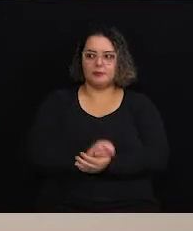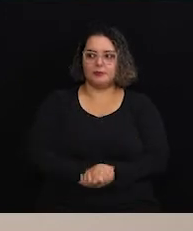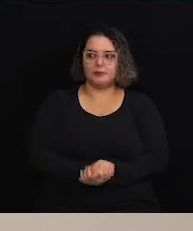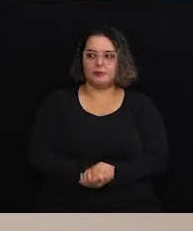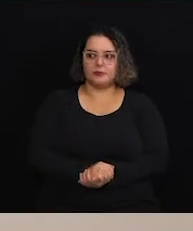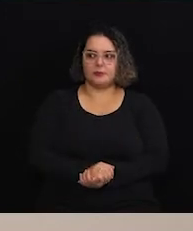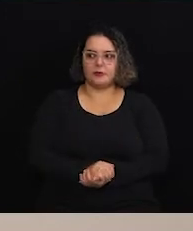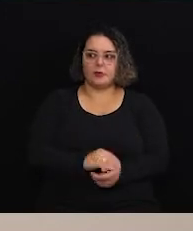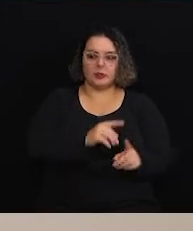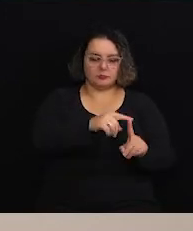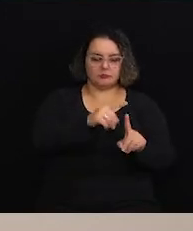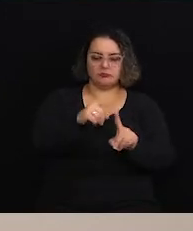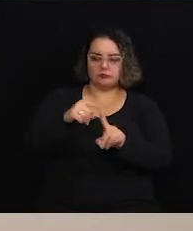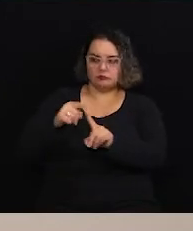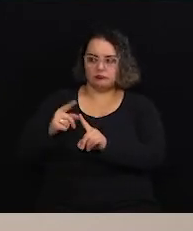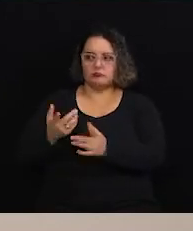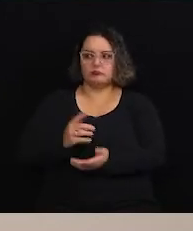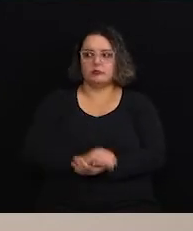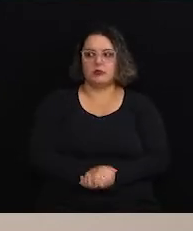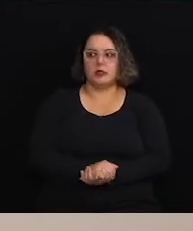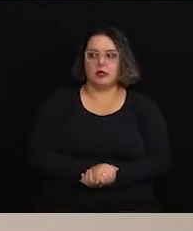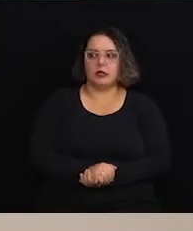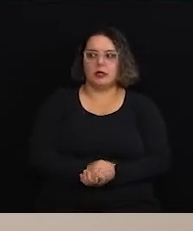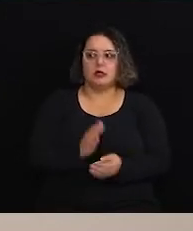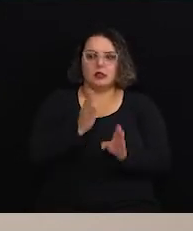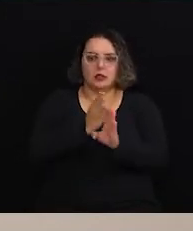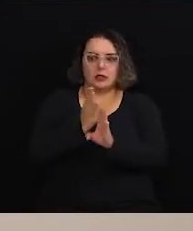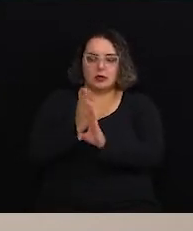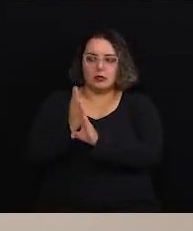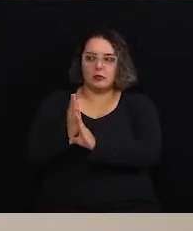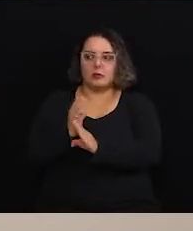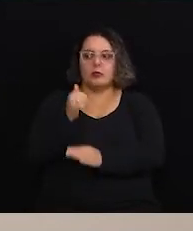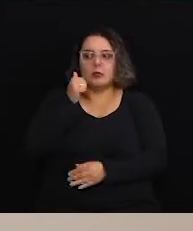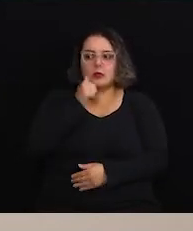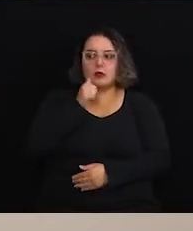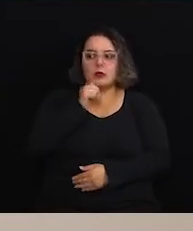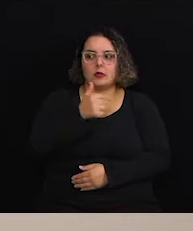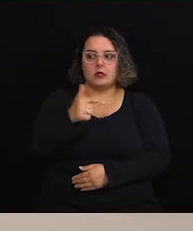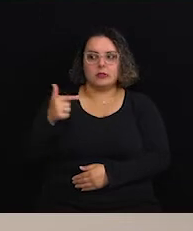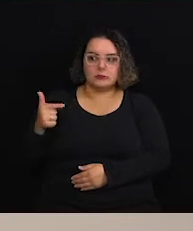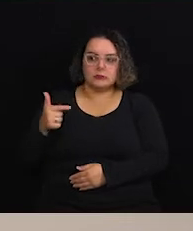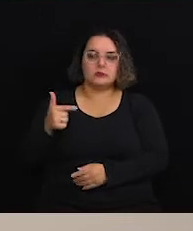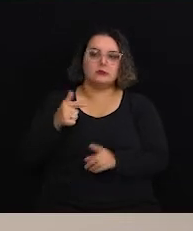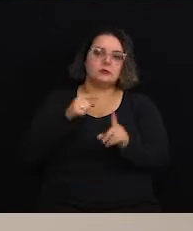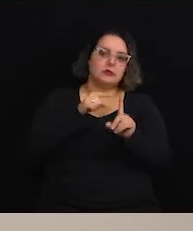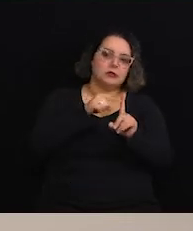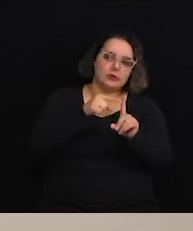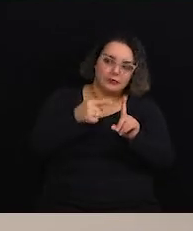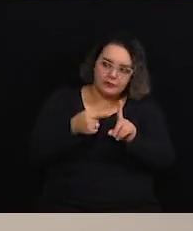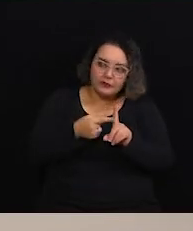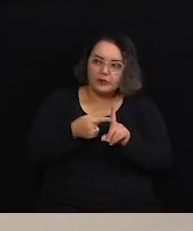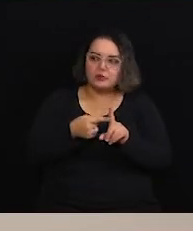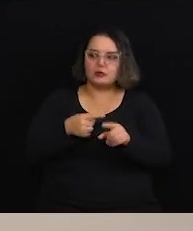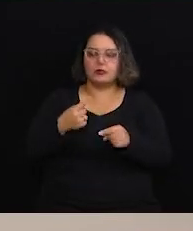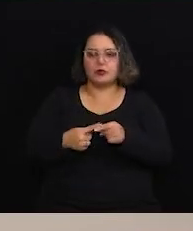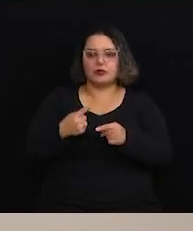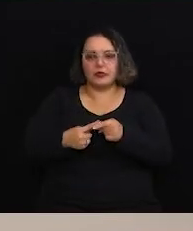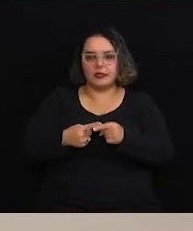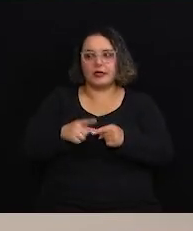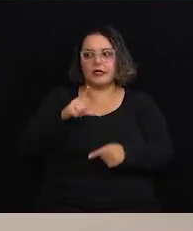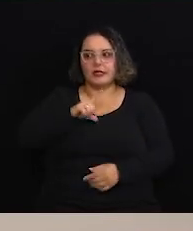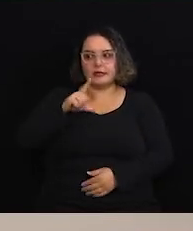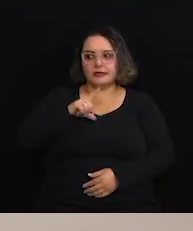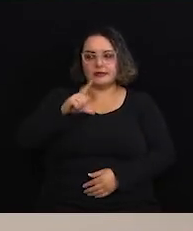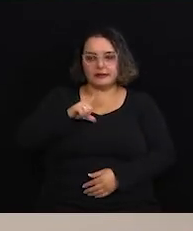tem muitos casos, assim, a gente encontra muitas mulheres que, na verdade, não têm filhos que têm a endometriose e infertilidade, mas tem algumas